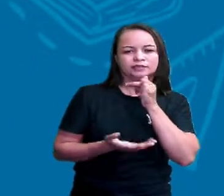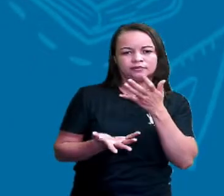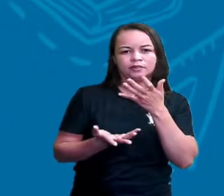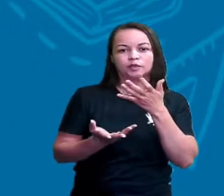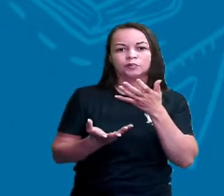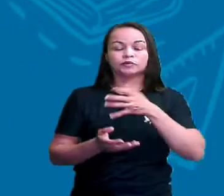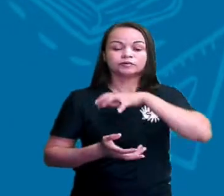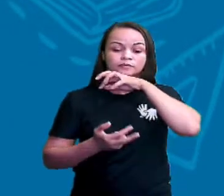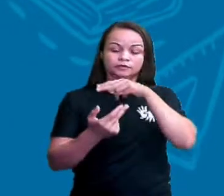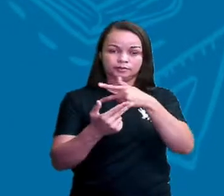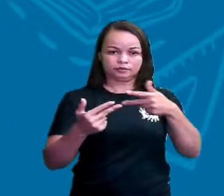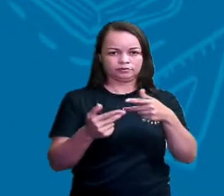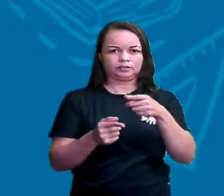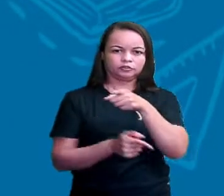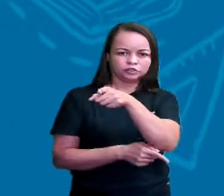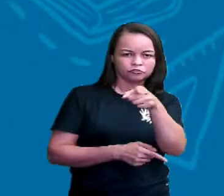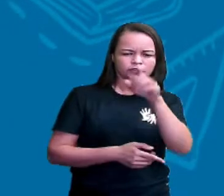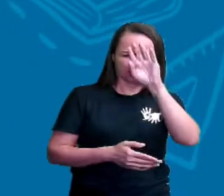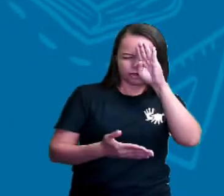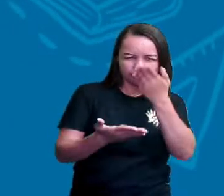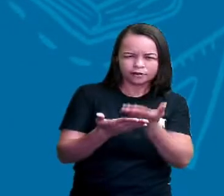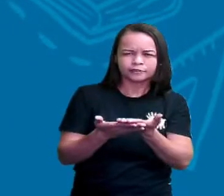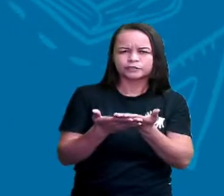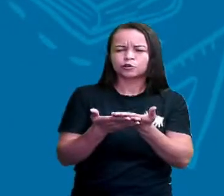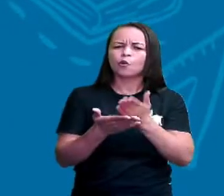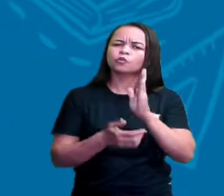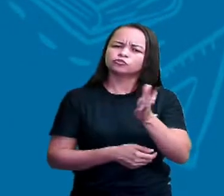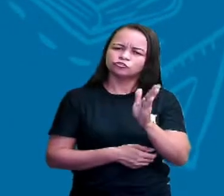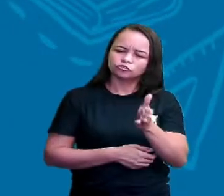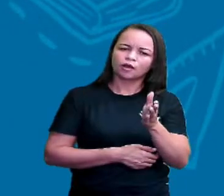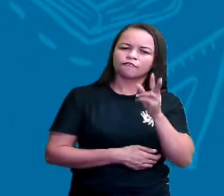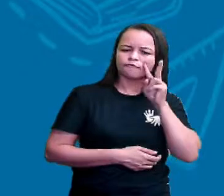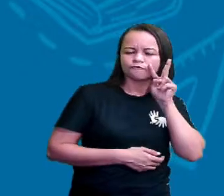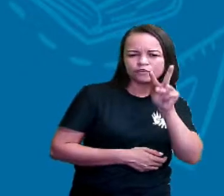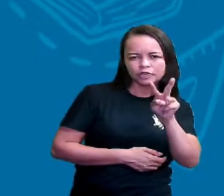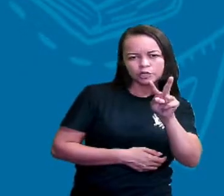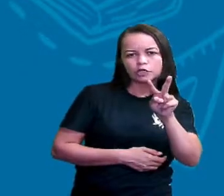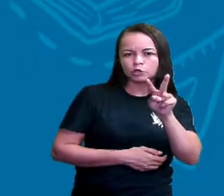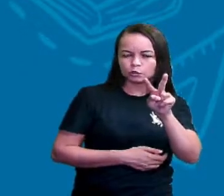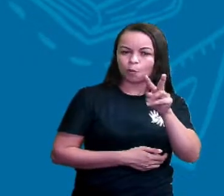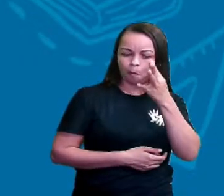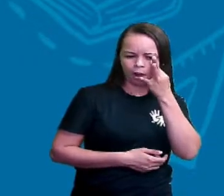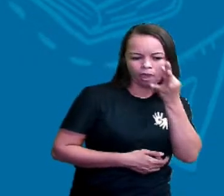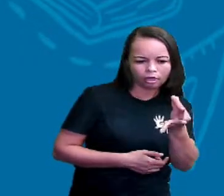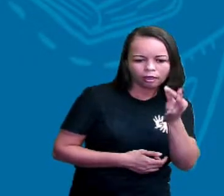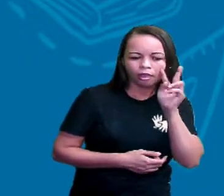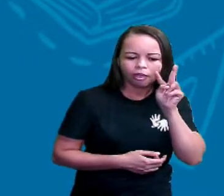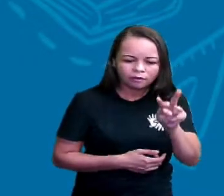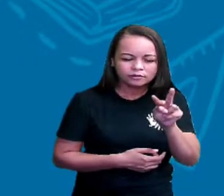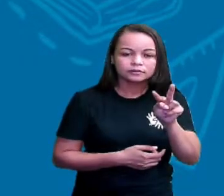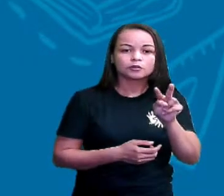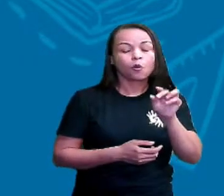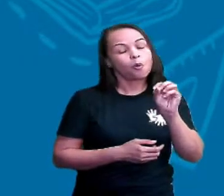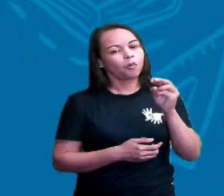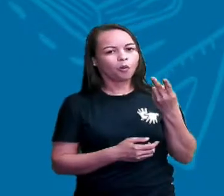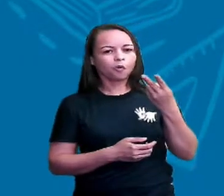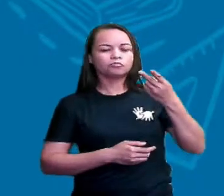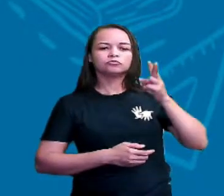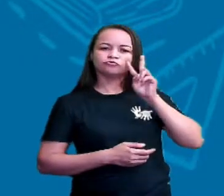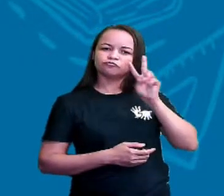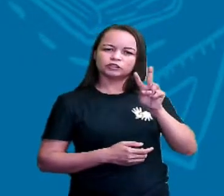eu acredito que vocês ou já tenham visto, né, pessoalmente, presencialmente, ou já viram pela TV,